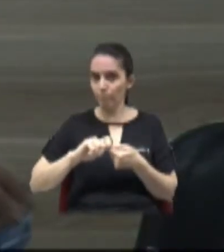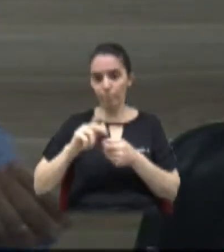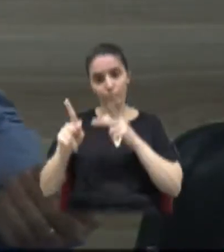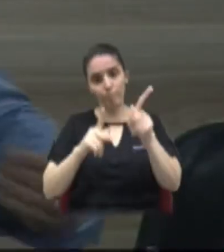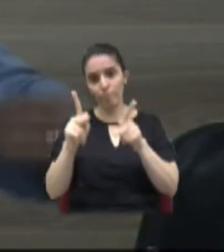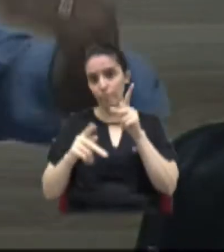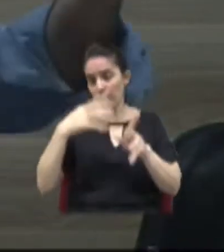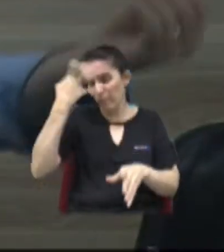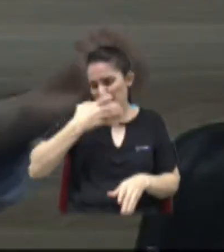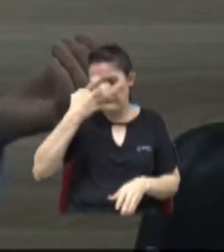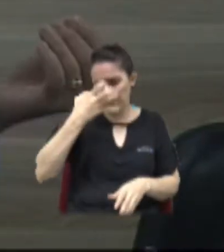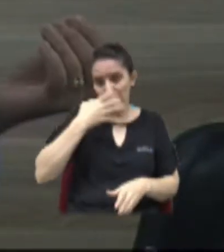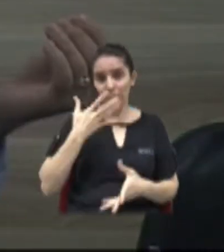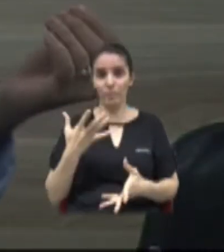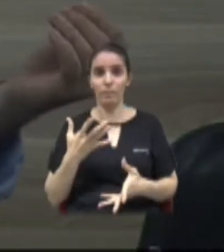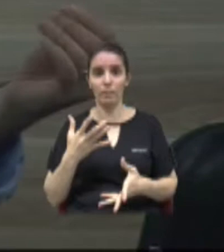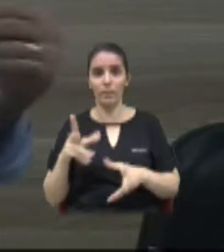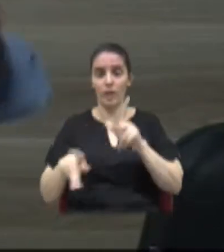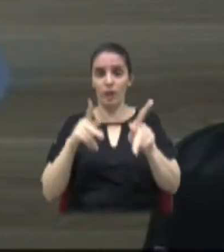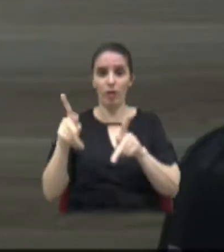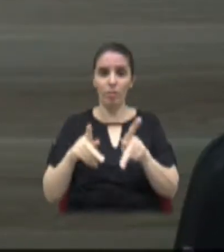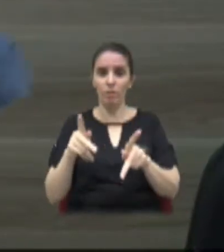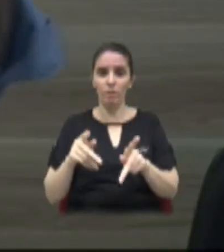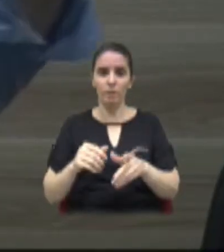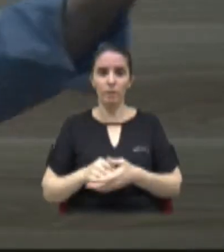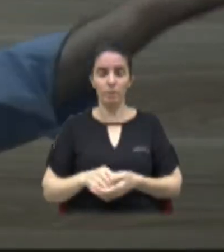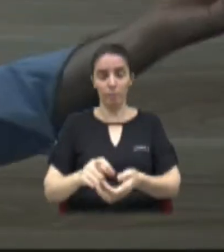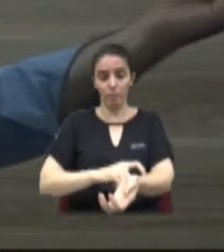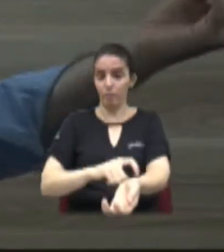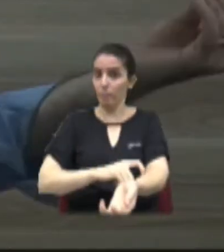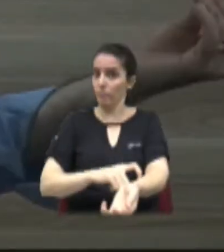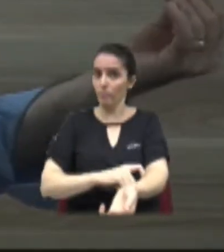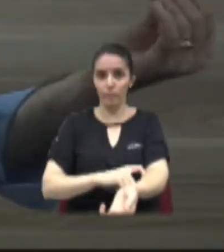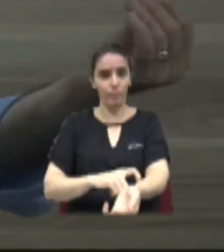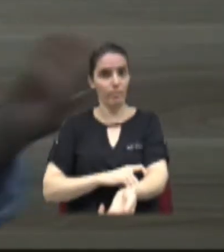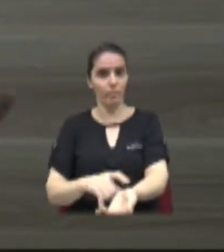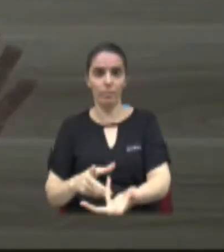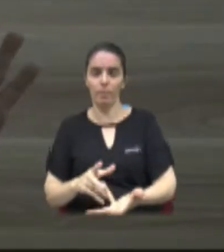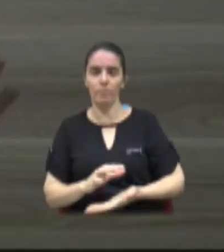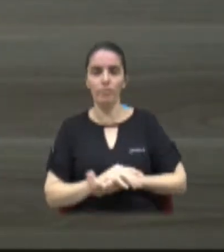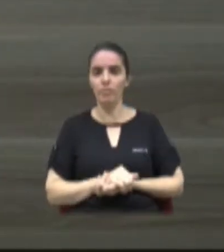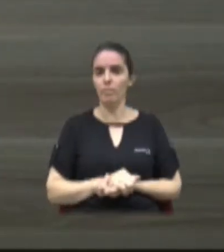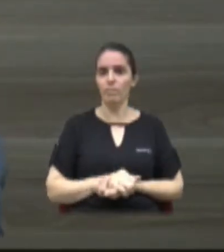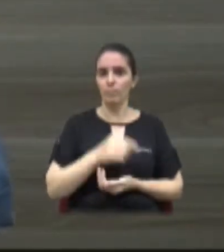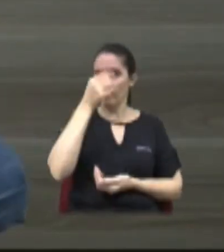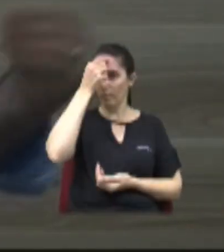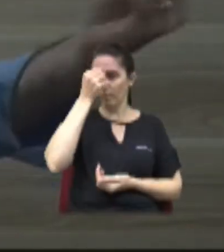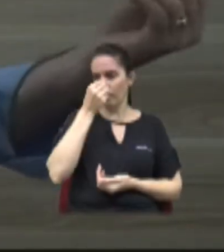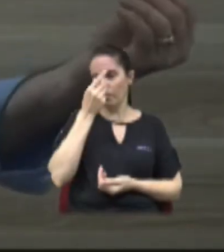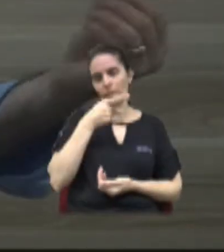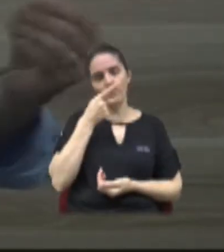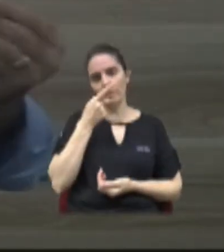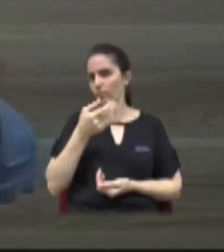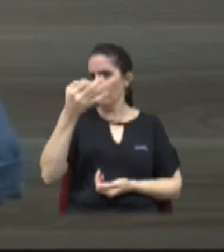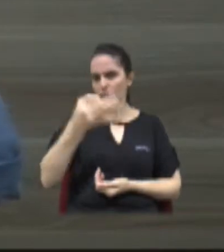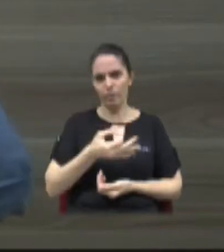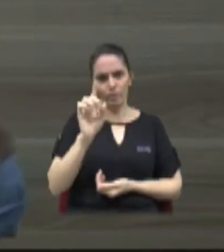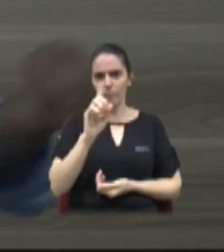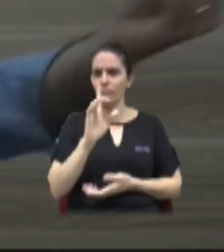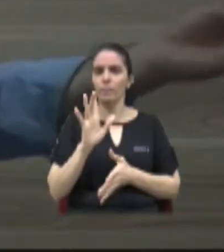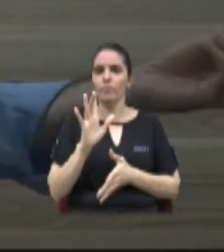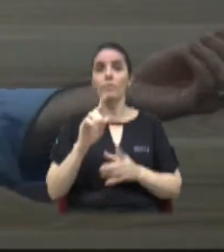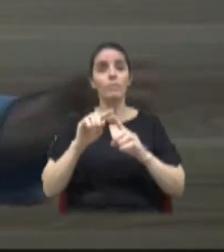hoje a gente chegar e afirmar quem daquelas pessoas, ou das 5 ou 7 mil pessoas que estão necessitando da